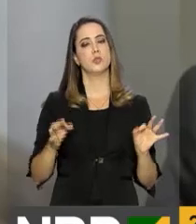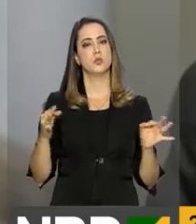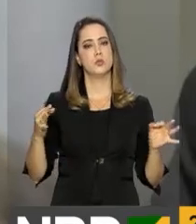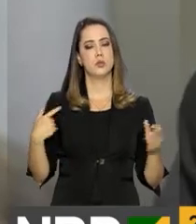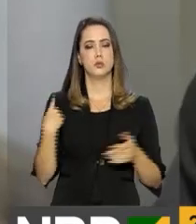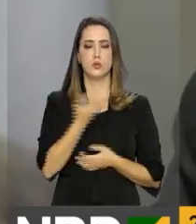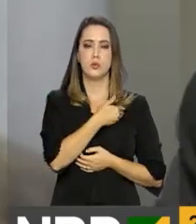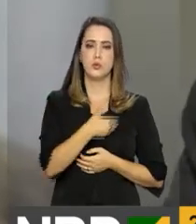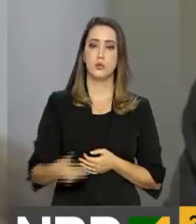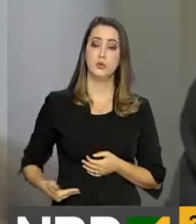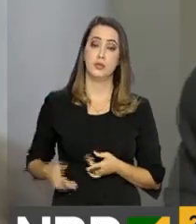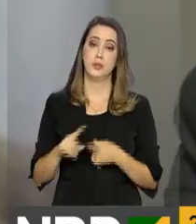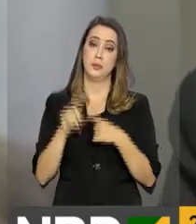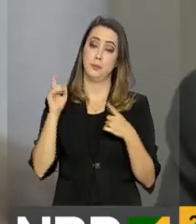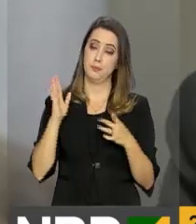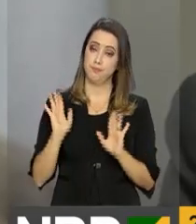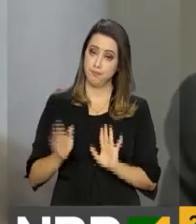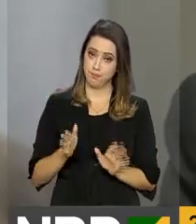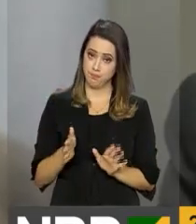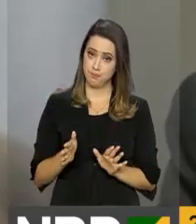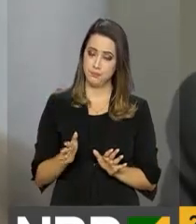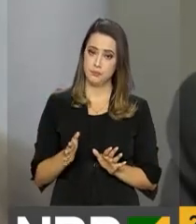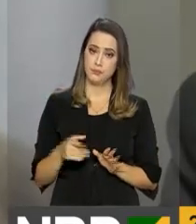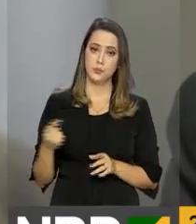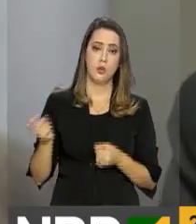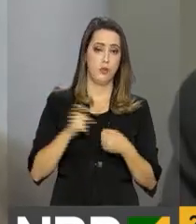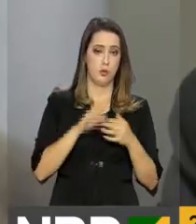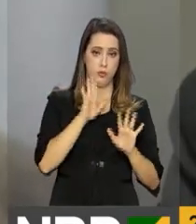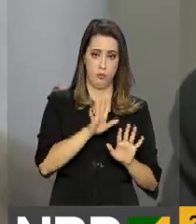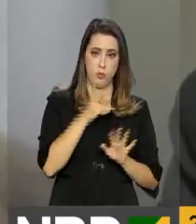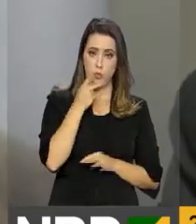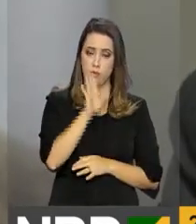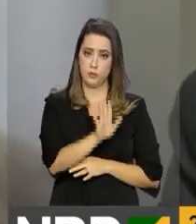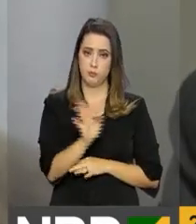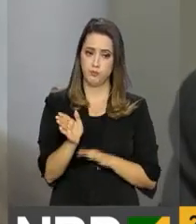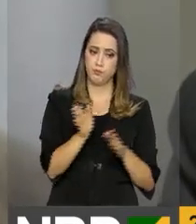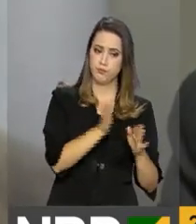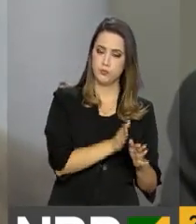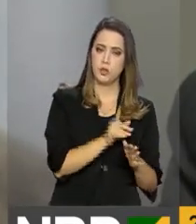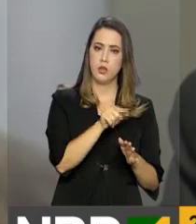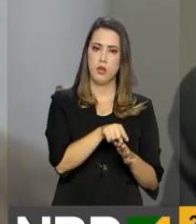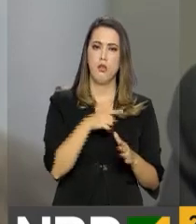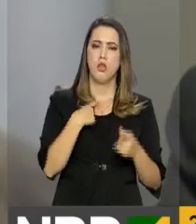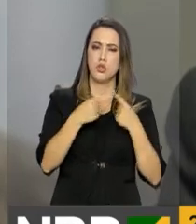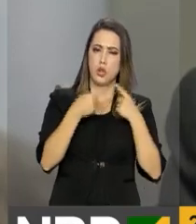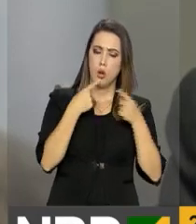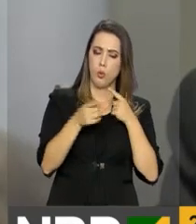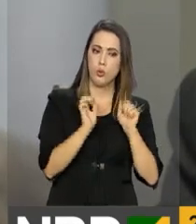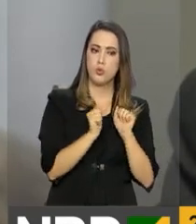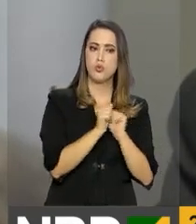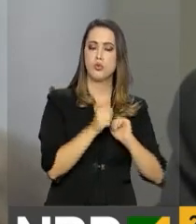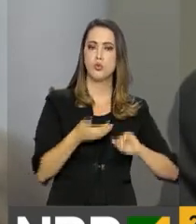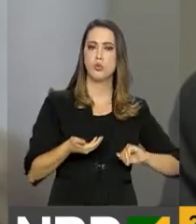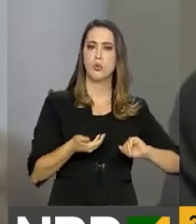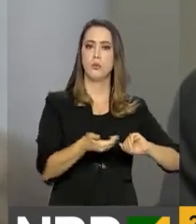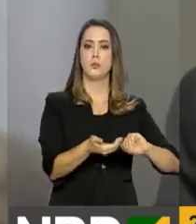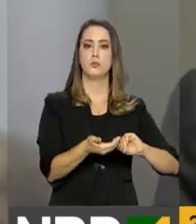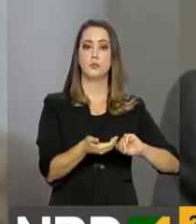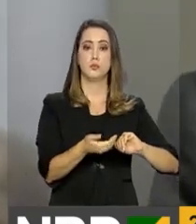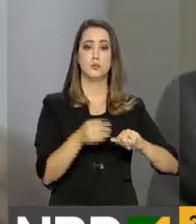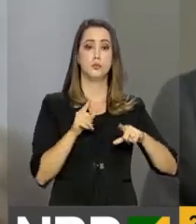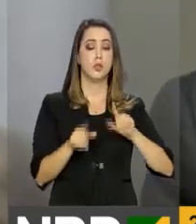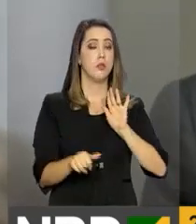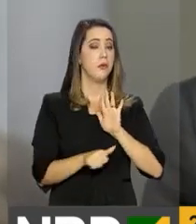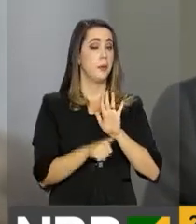nosso governo. Mas, desde logo, volto a dizer que eu estabeleci um diálogo muito produtivo com o Congresso Nacional e